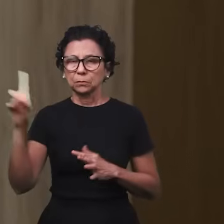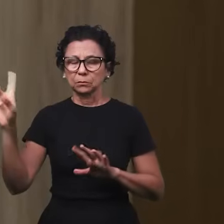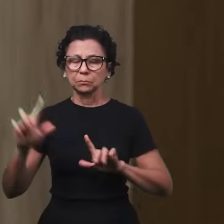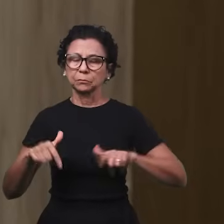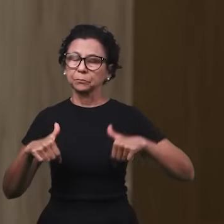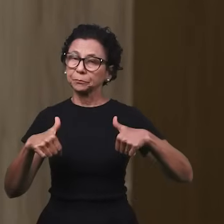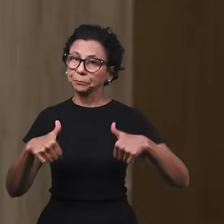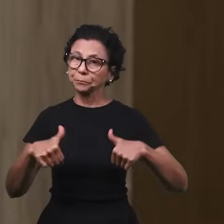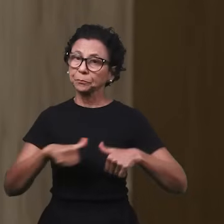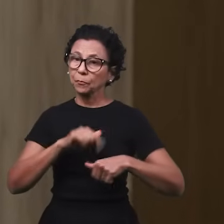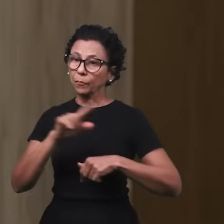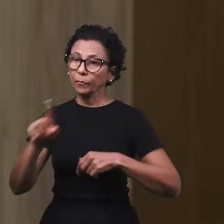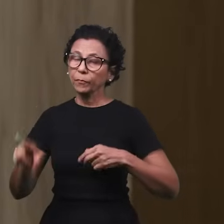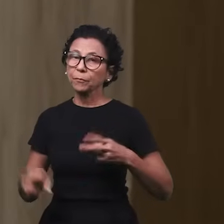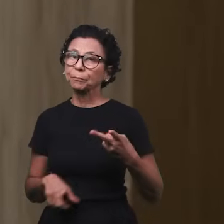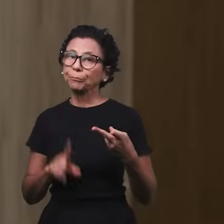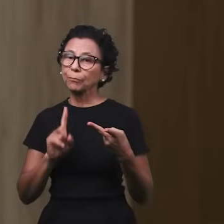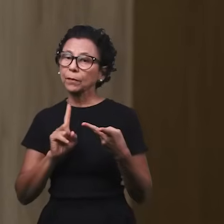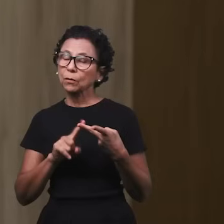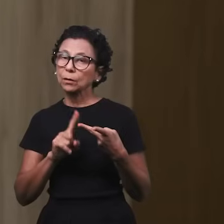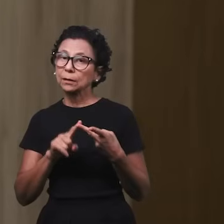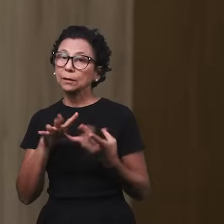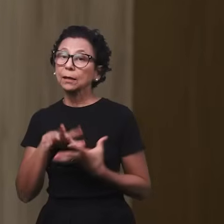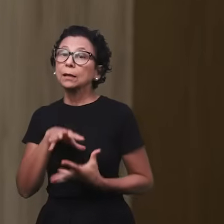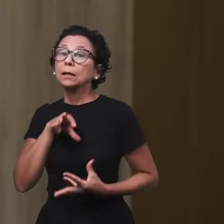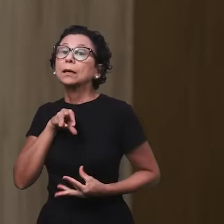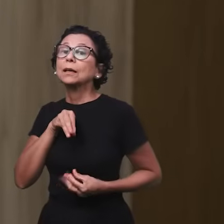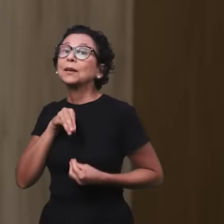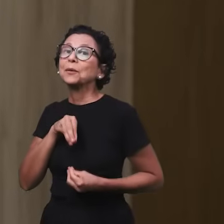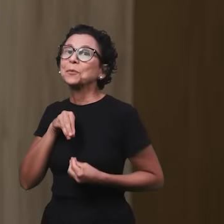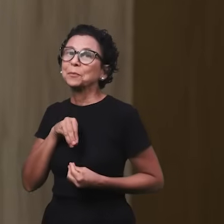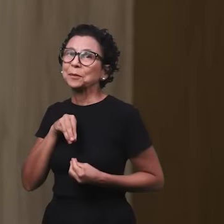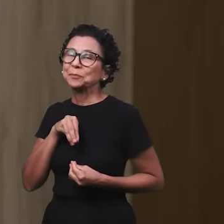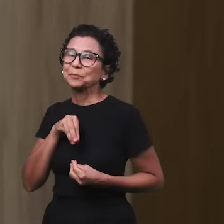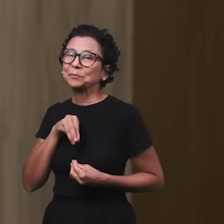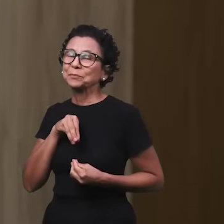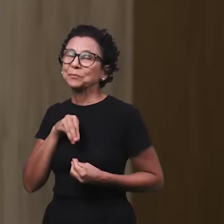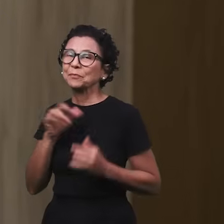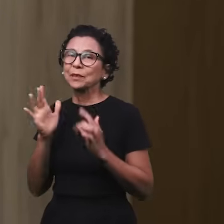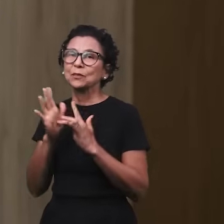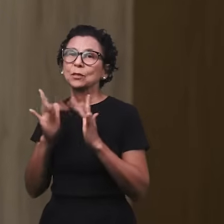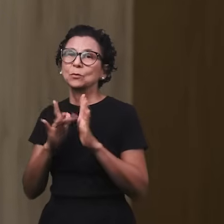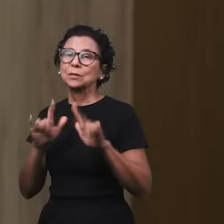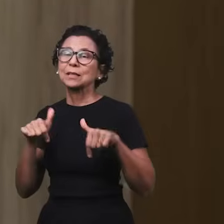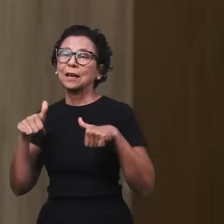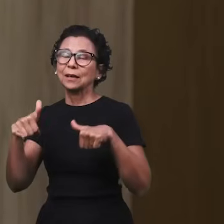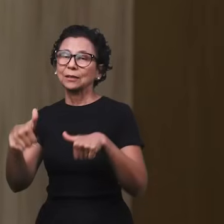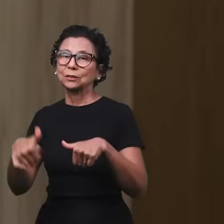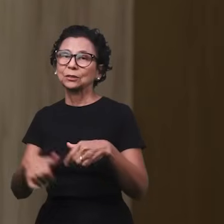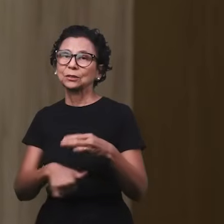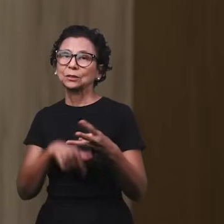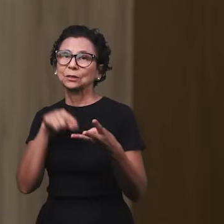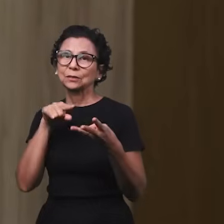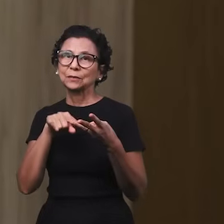que vai operar. Mas o lado da redenção da alma, esse é o Filho que vai operar. E o lado